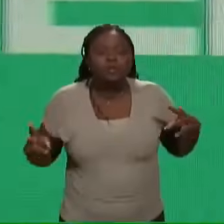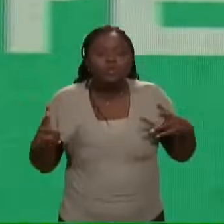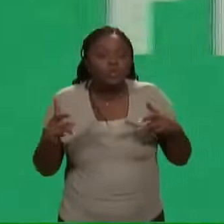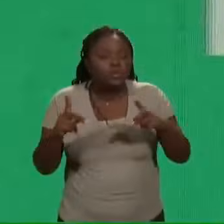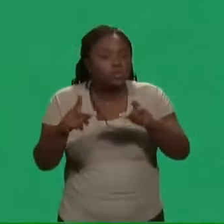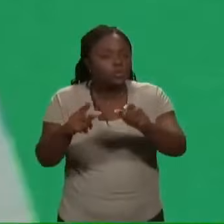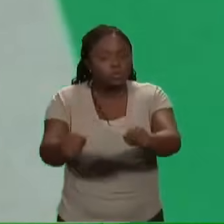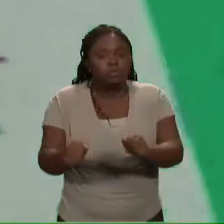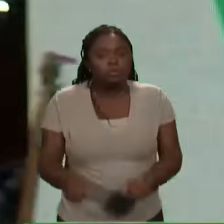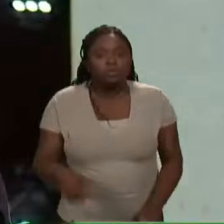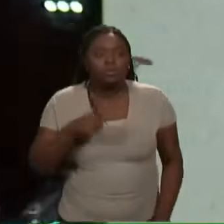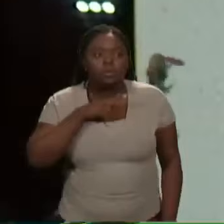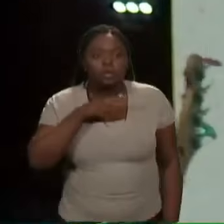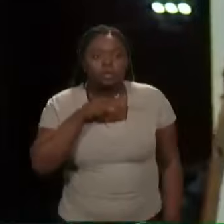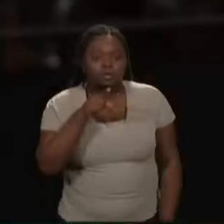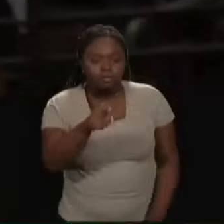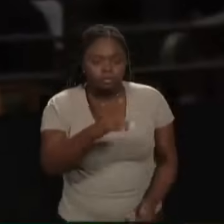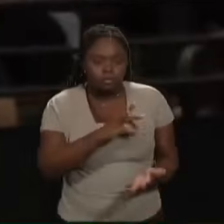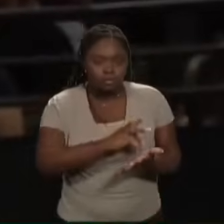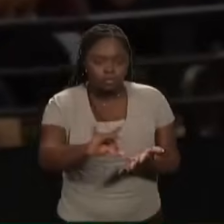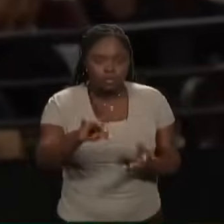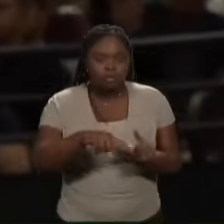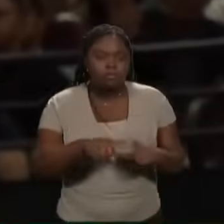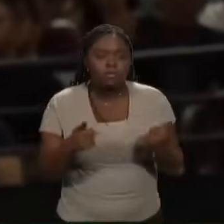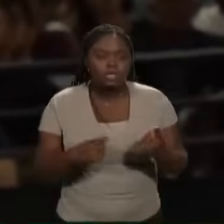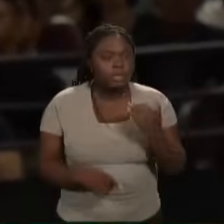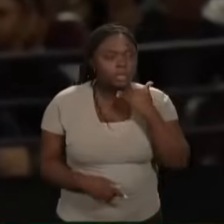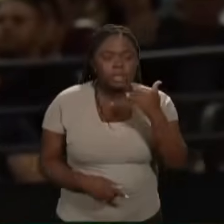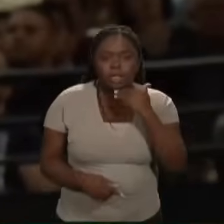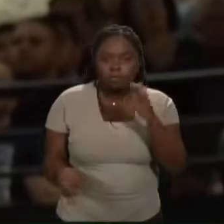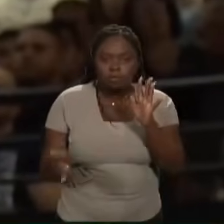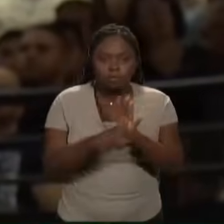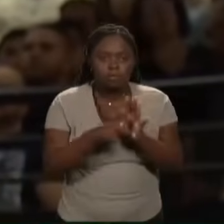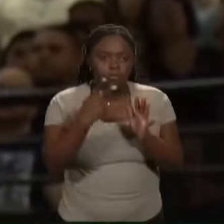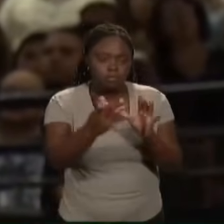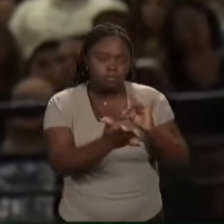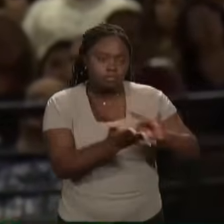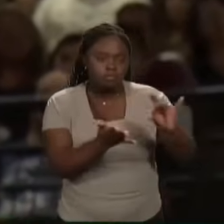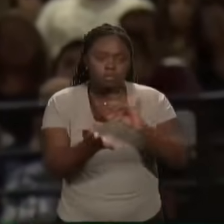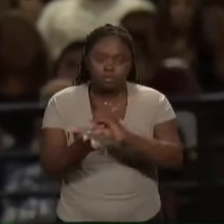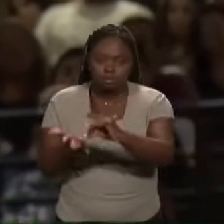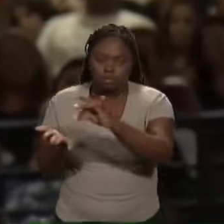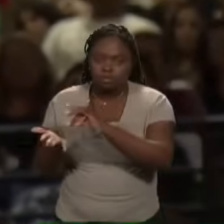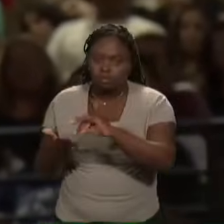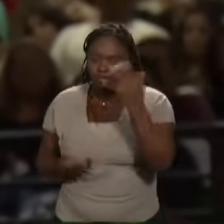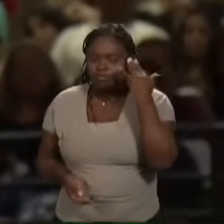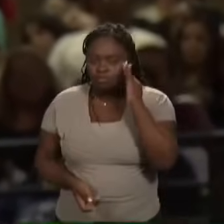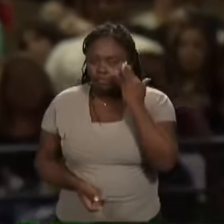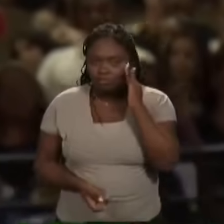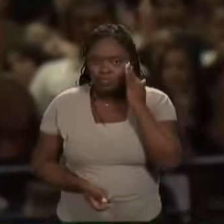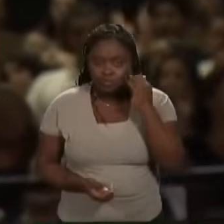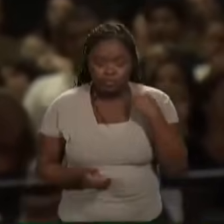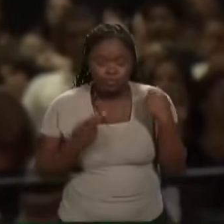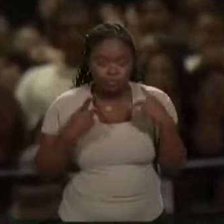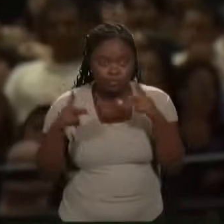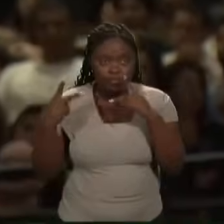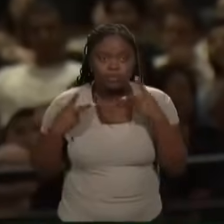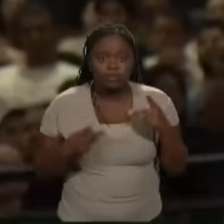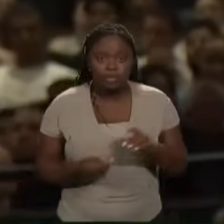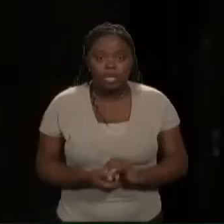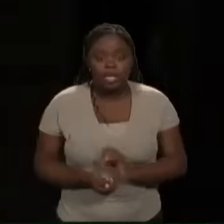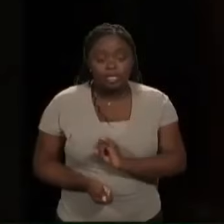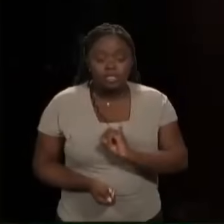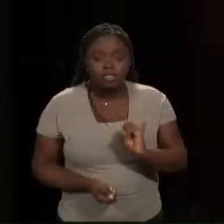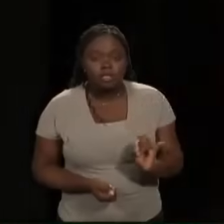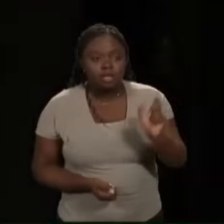te tenha como inimigo, mas que você não tenha ninguém como inimigo. Quem entende o que eu estou pregando aqui? Se